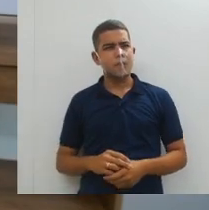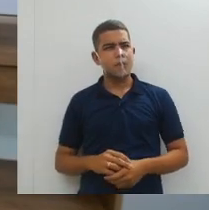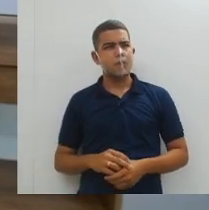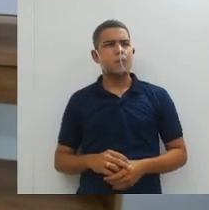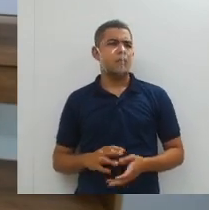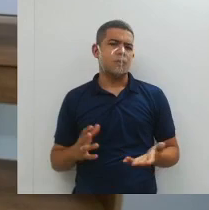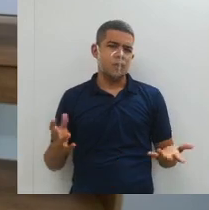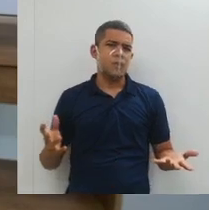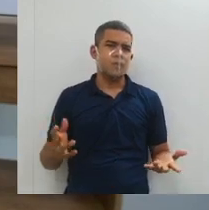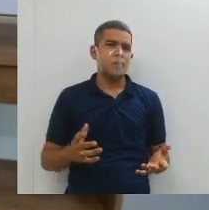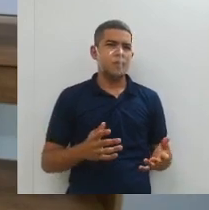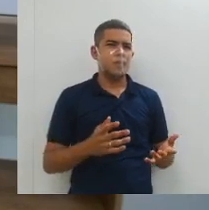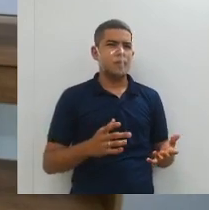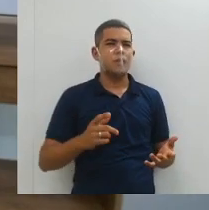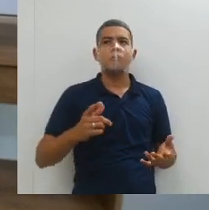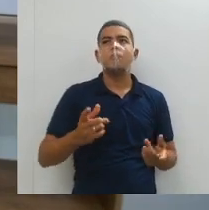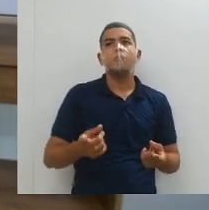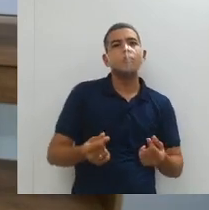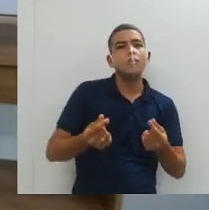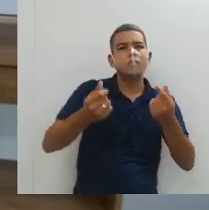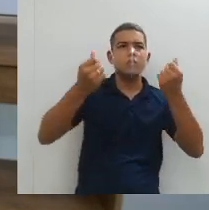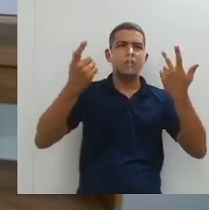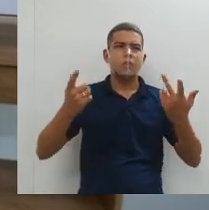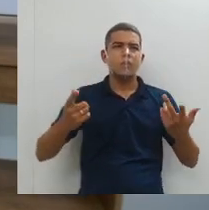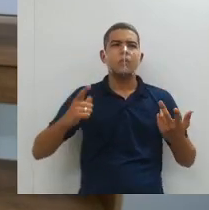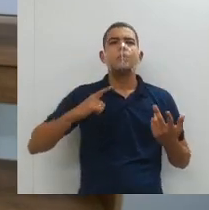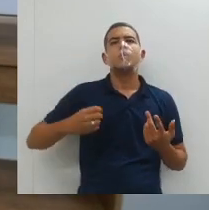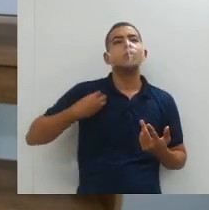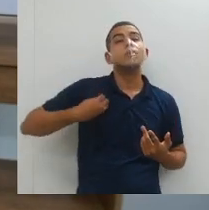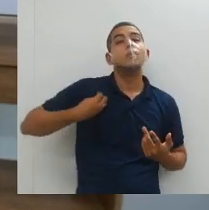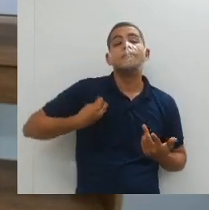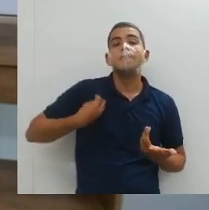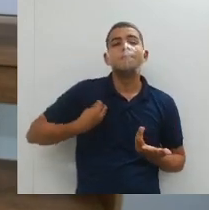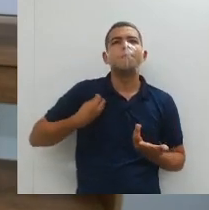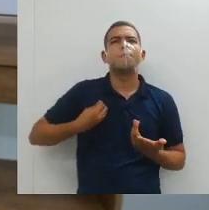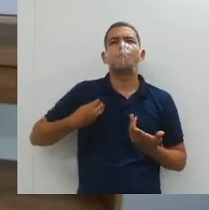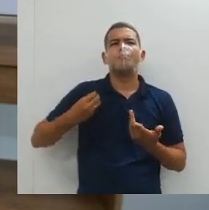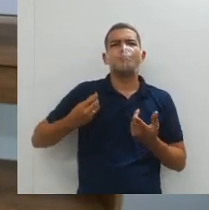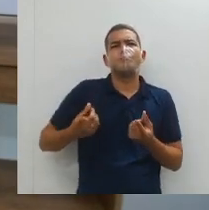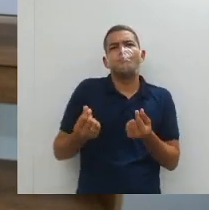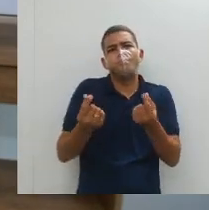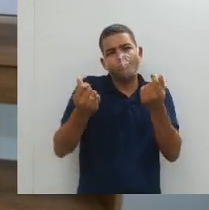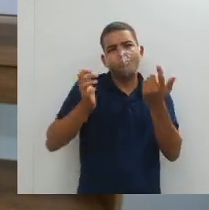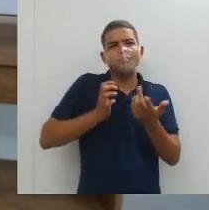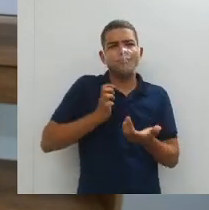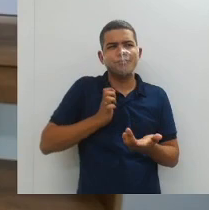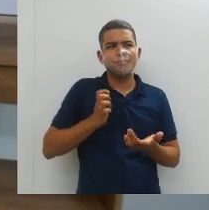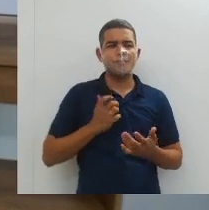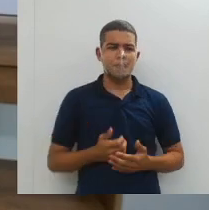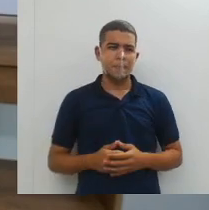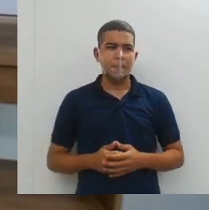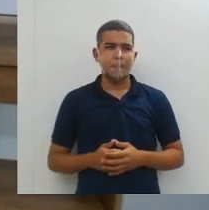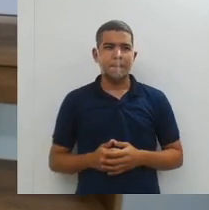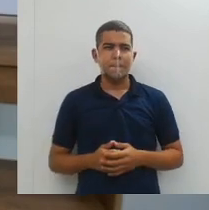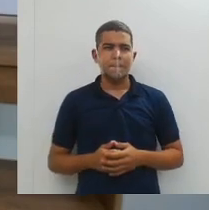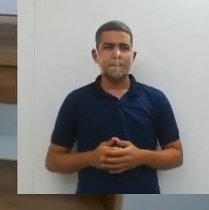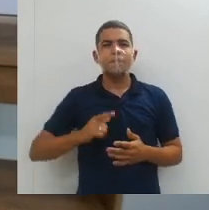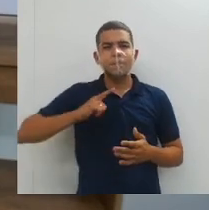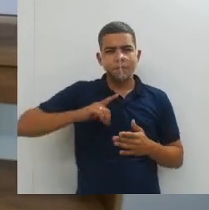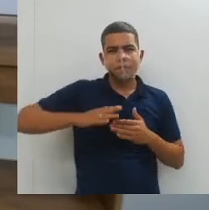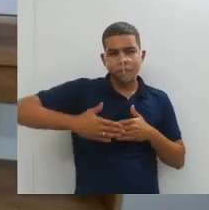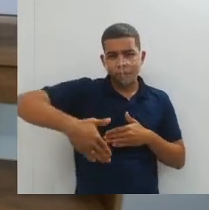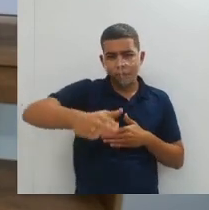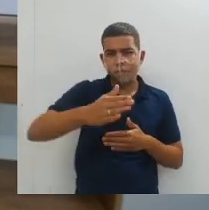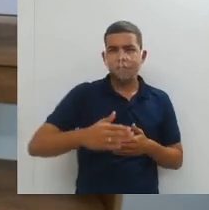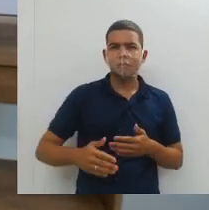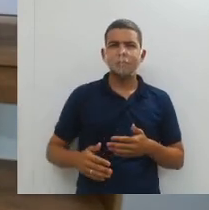né, a riqueza, né, que viviam de determinada de determinado modo. Então a partir desse